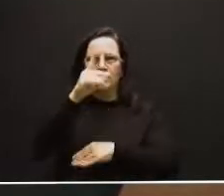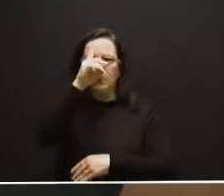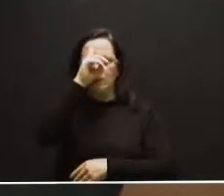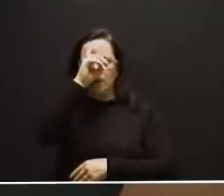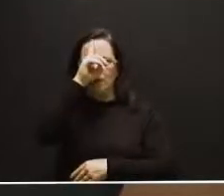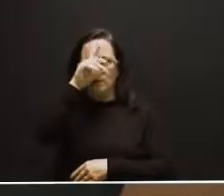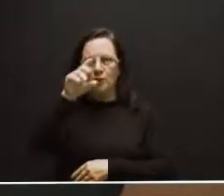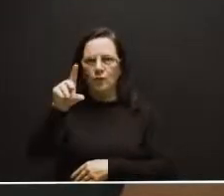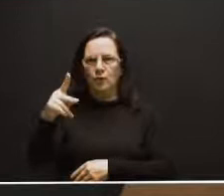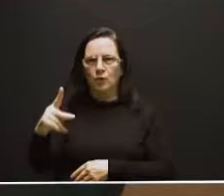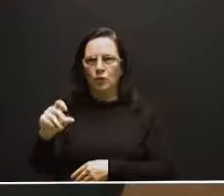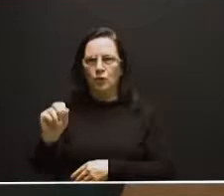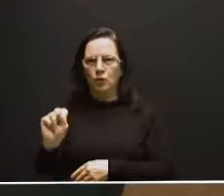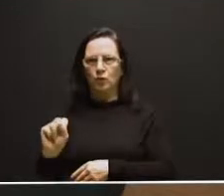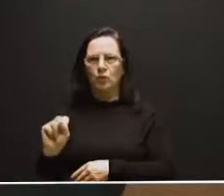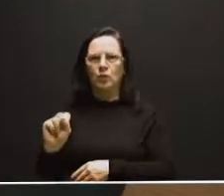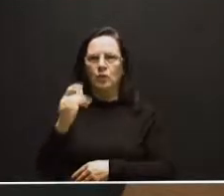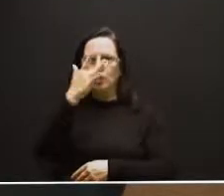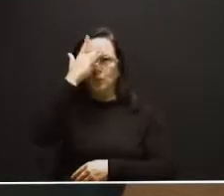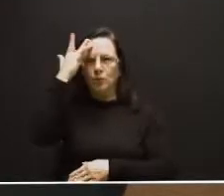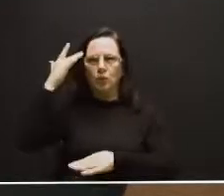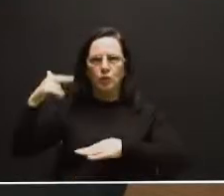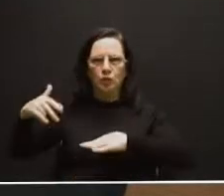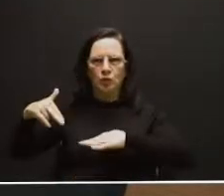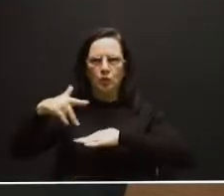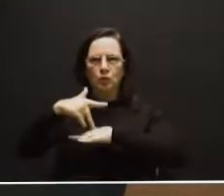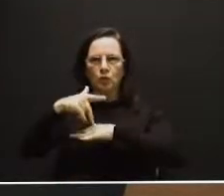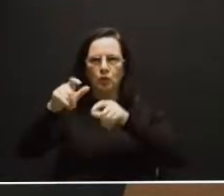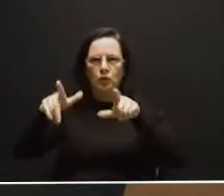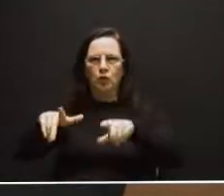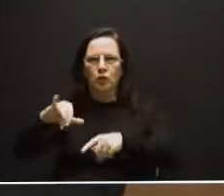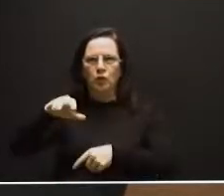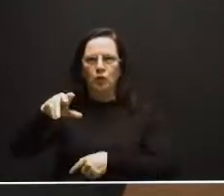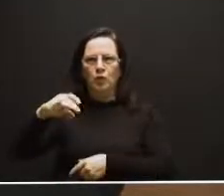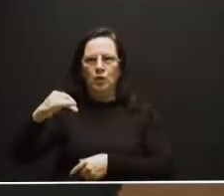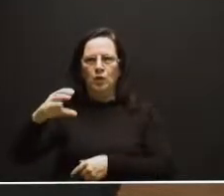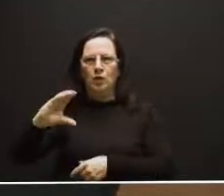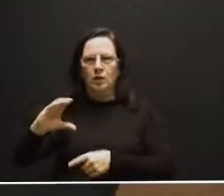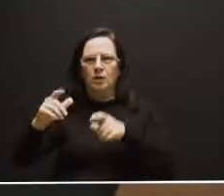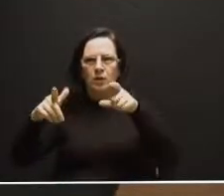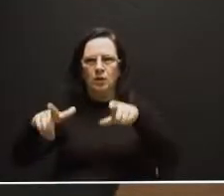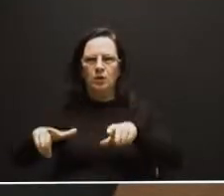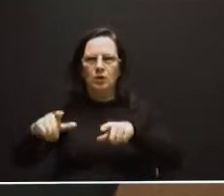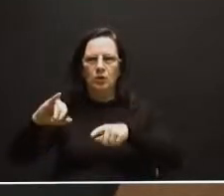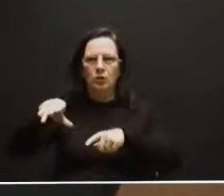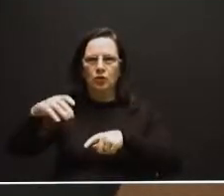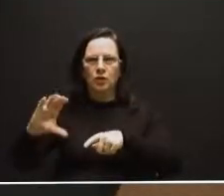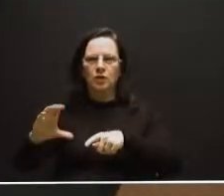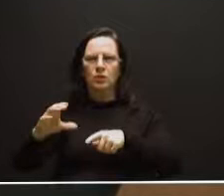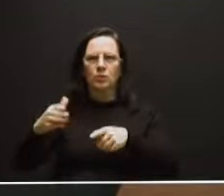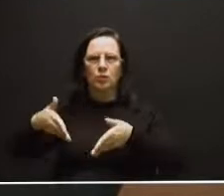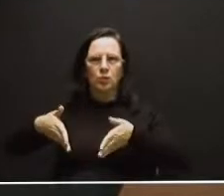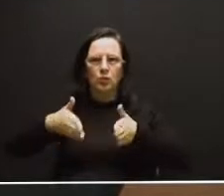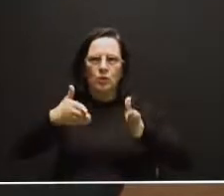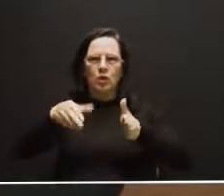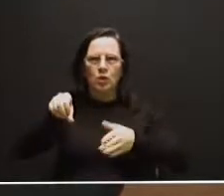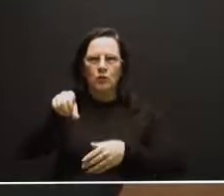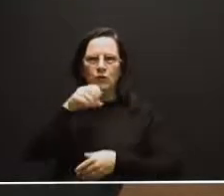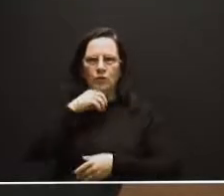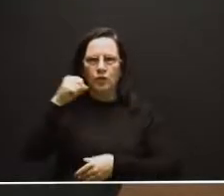para os municípios que vêm do jardim casqueiro trafegando pela avenida nove de abril